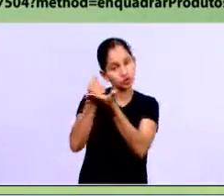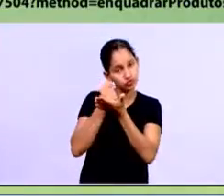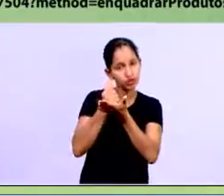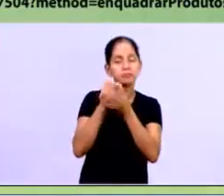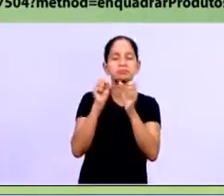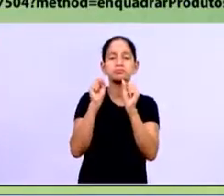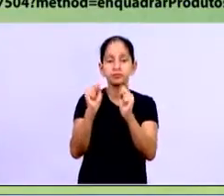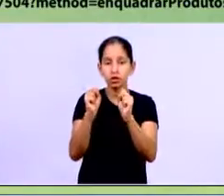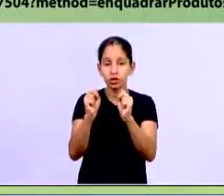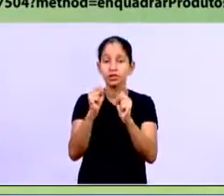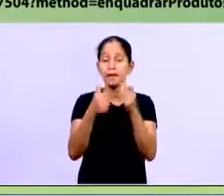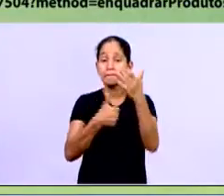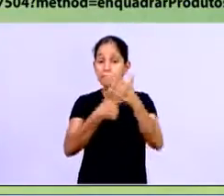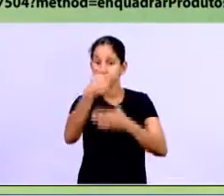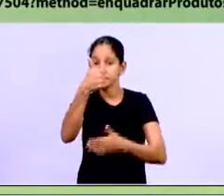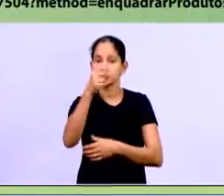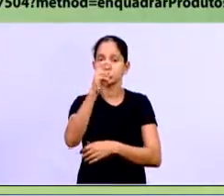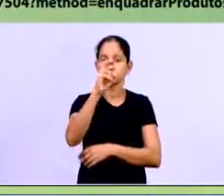de R$